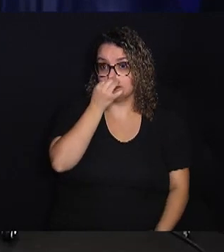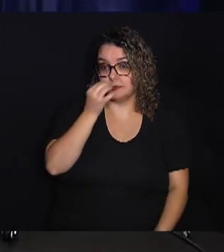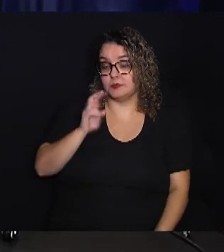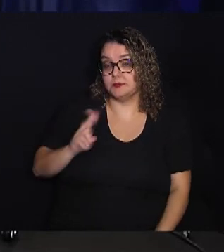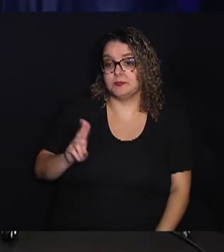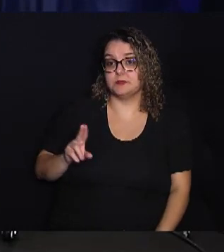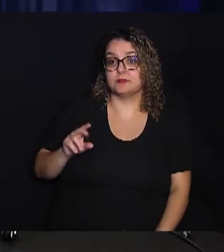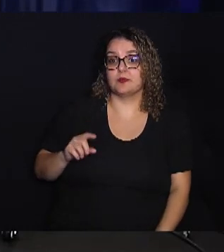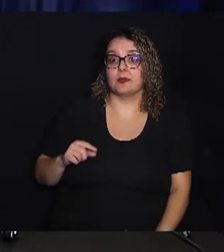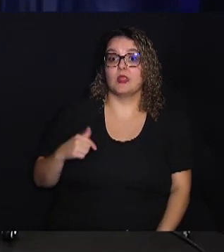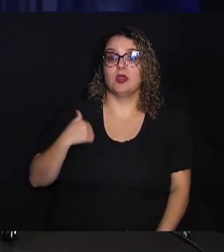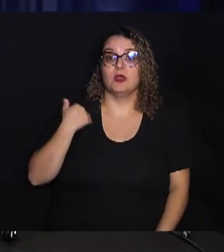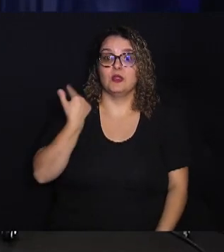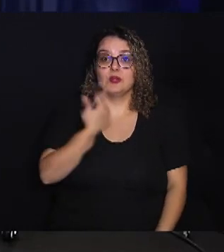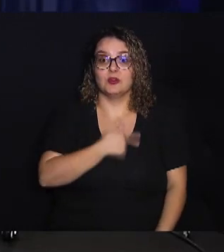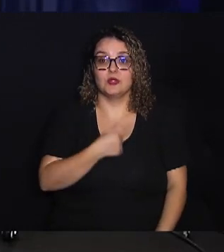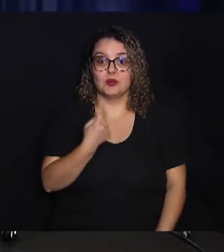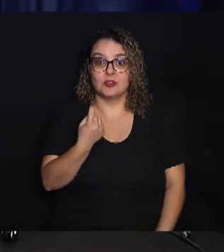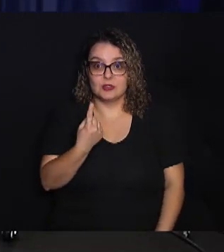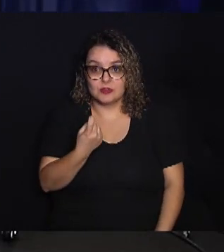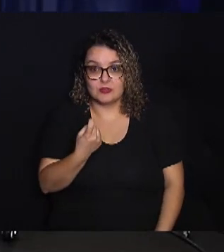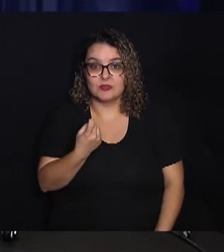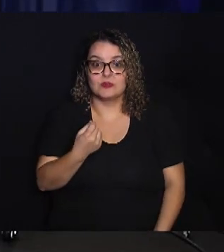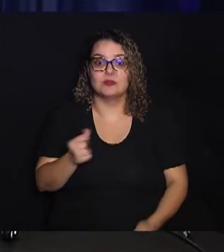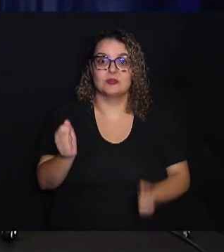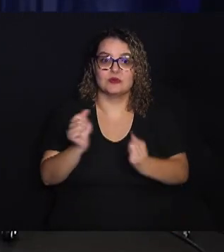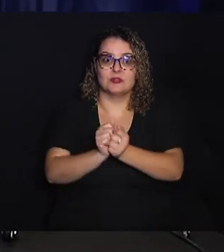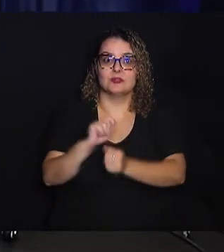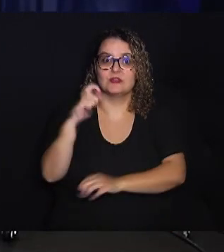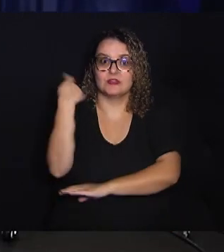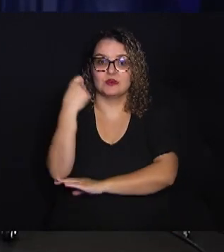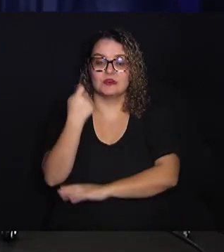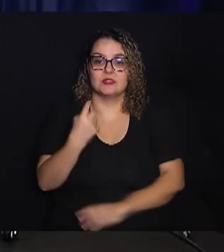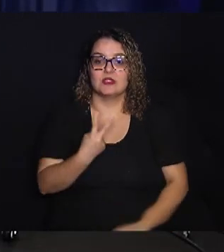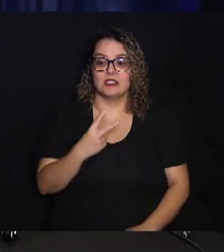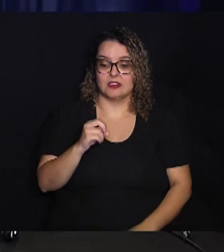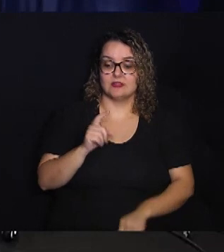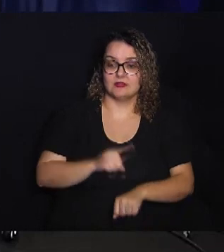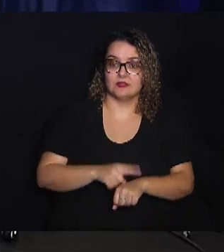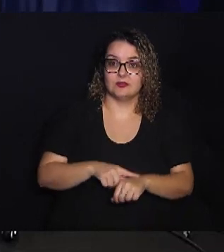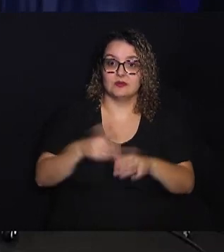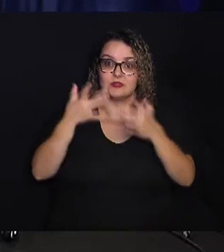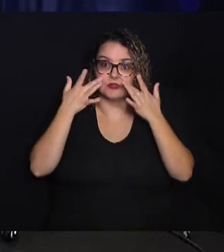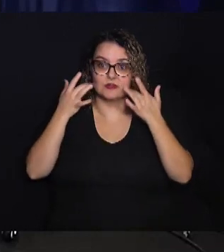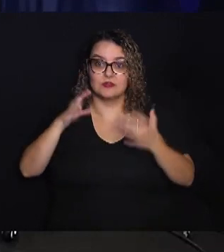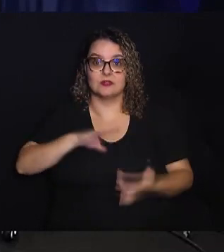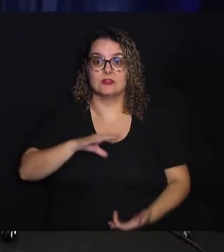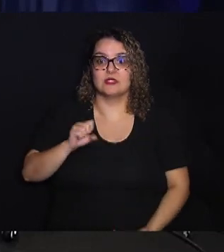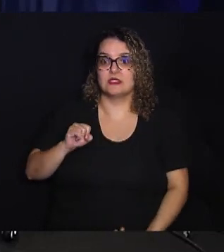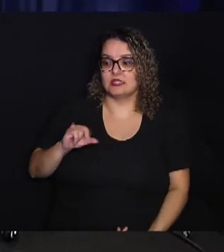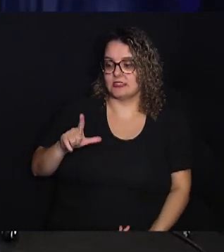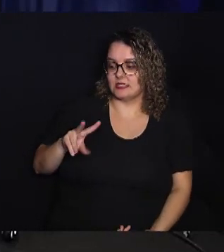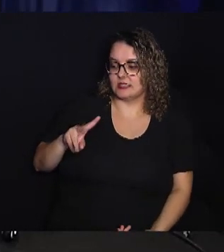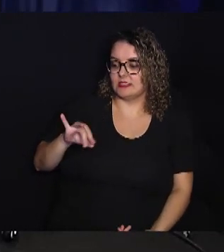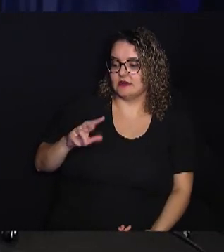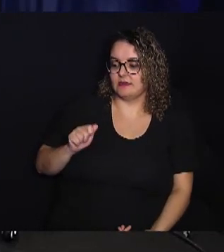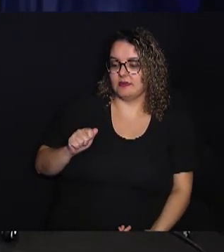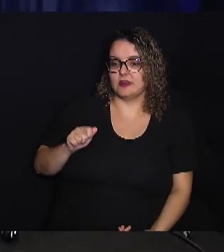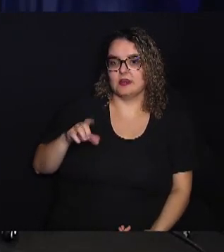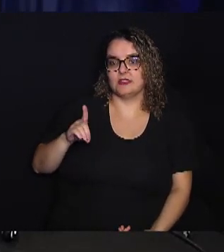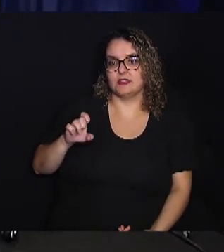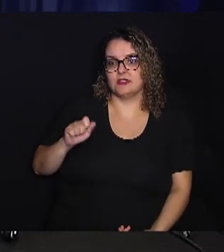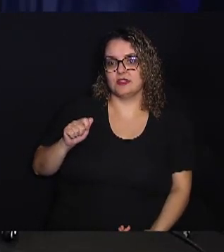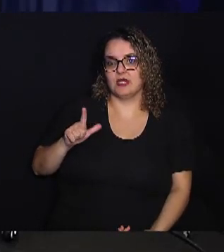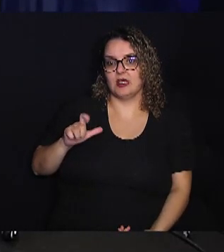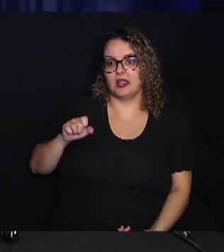é Somos Um com o Rio Grande do Sul. E terá início às 20 horas no Teatro Municipal Silvia de Alencar Mateus, na Rua Monteiro